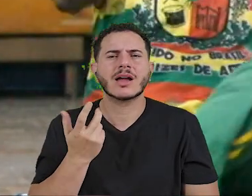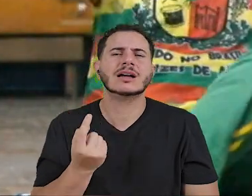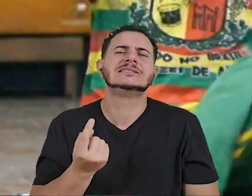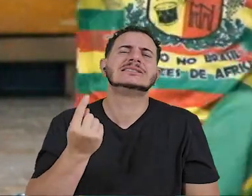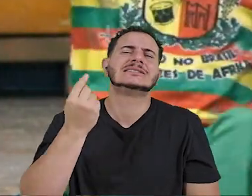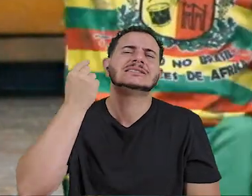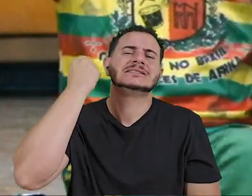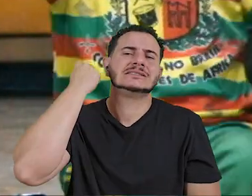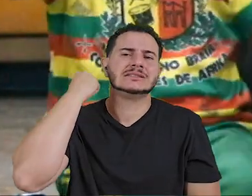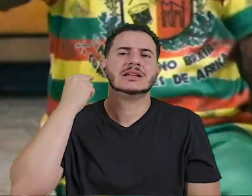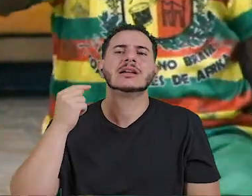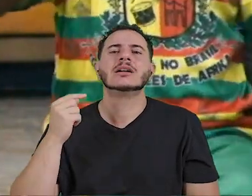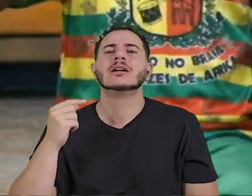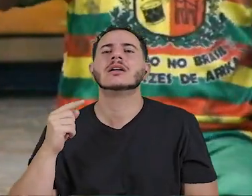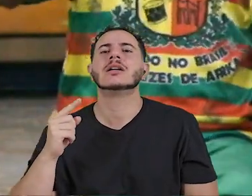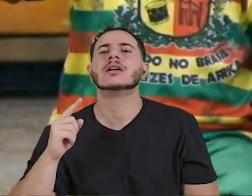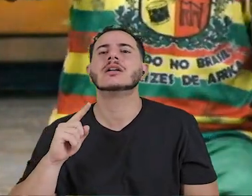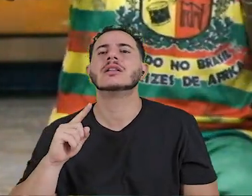não tinha